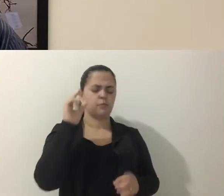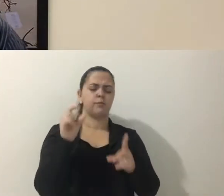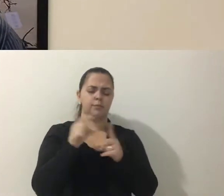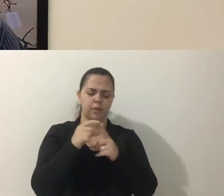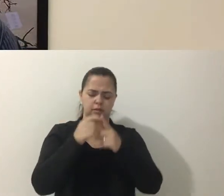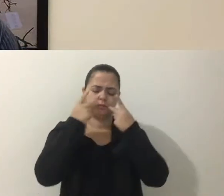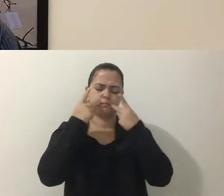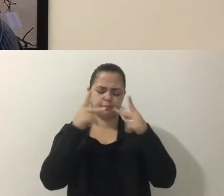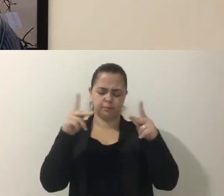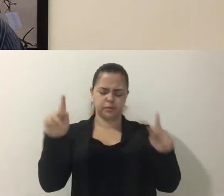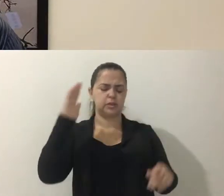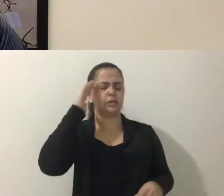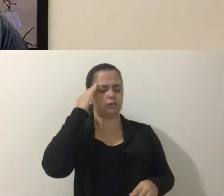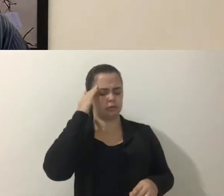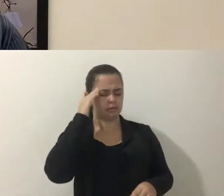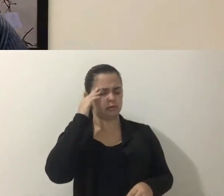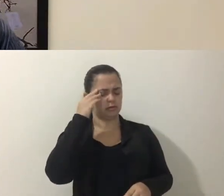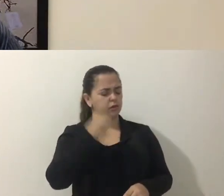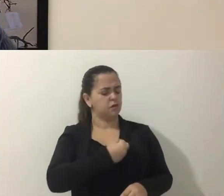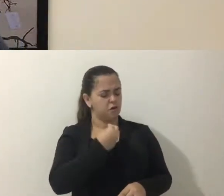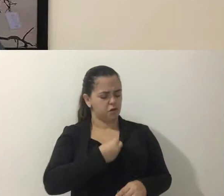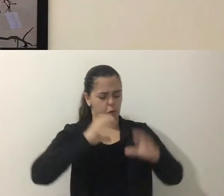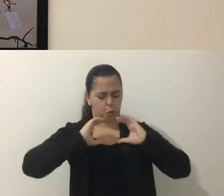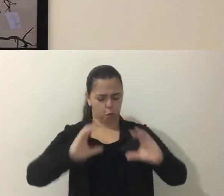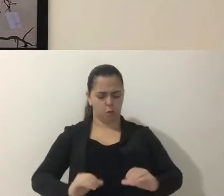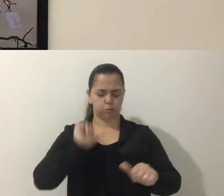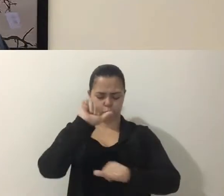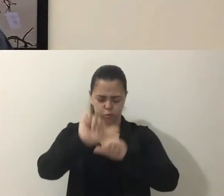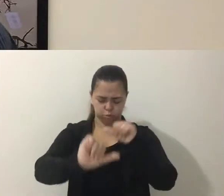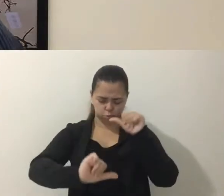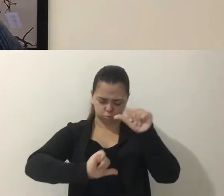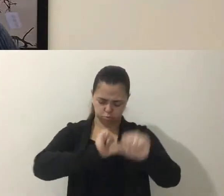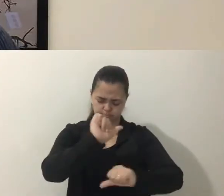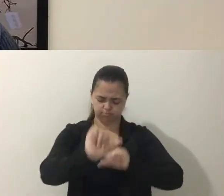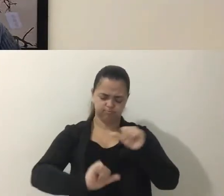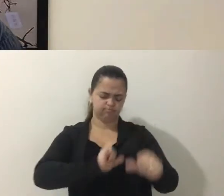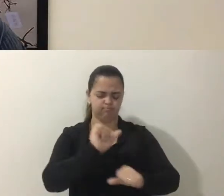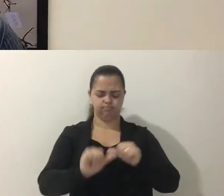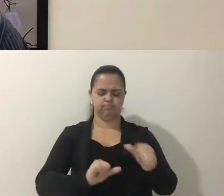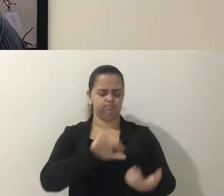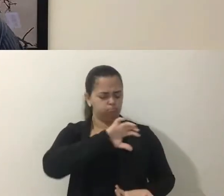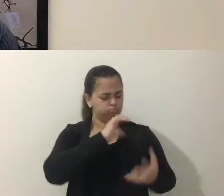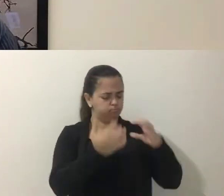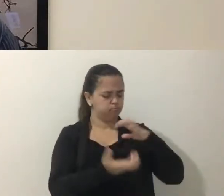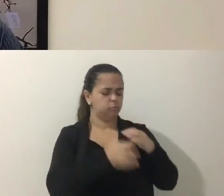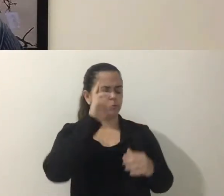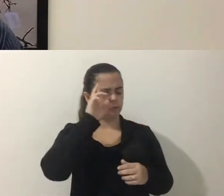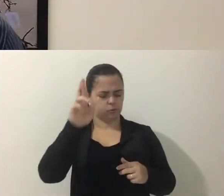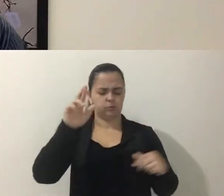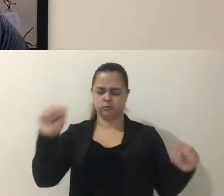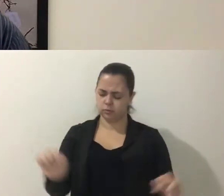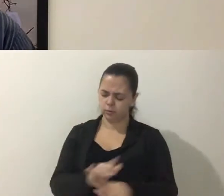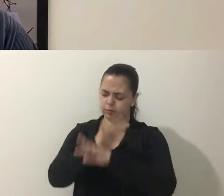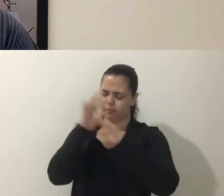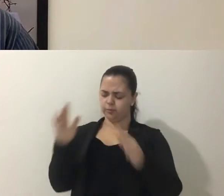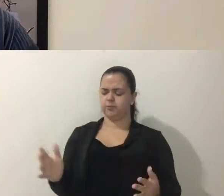a Tua palavra seja pregada, compreendida e aplicada aos nossos corações, para que sejamos transformados e o Senhor